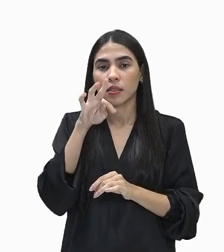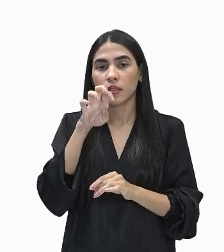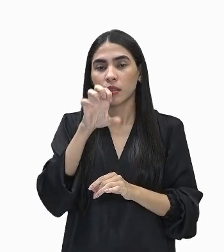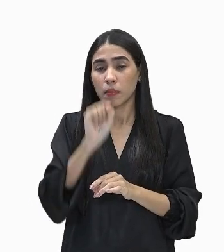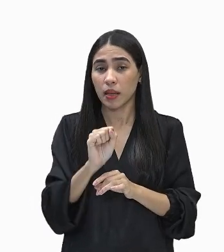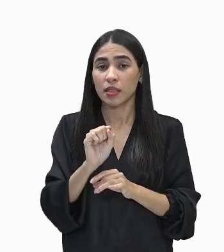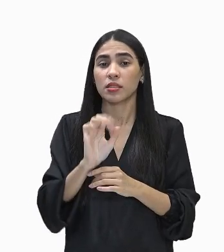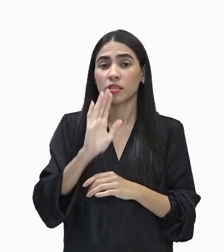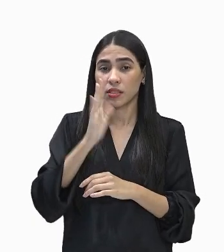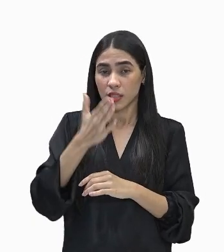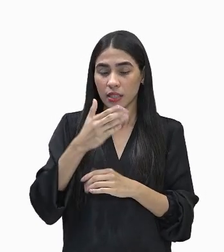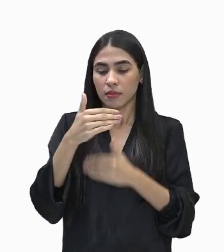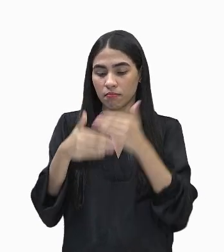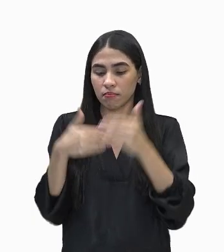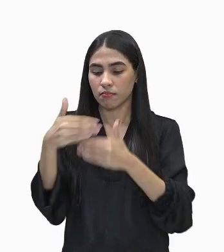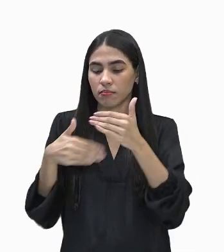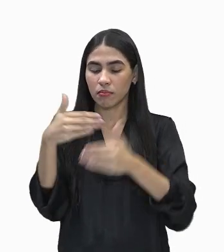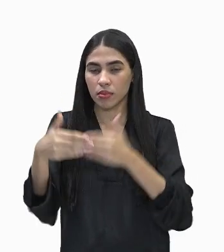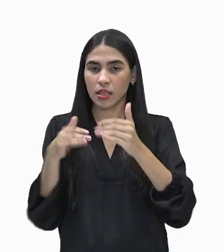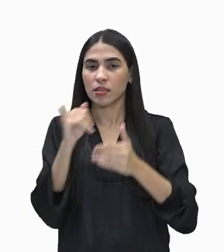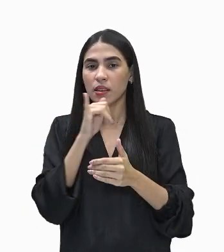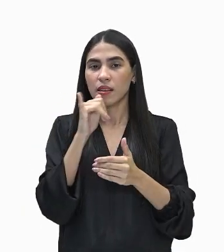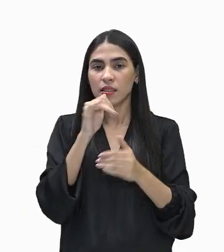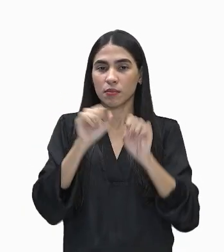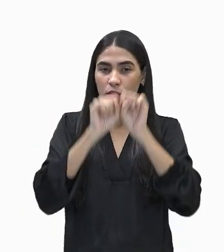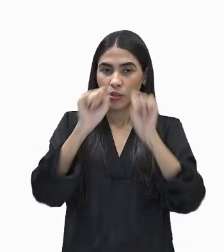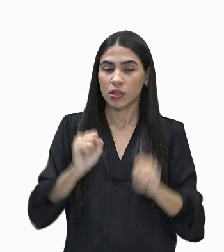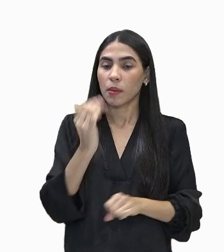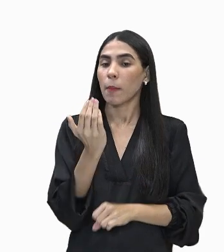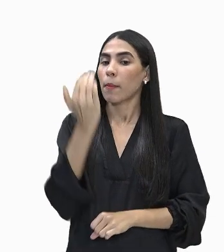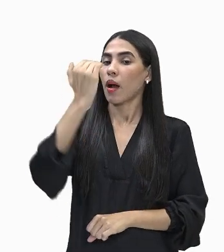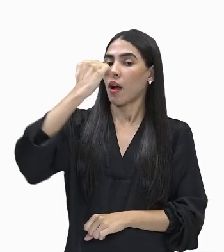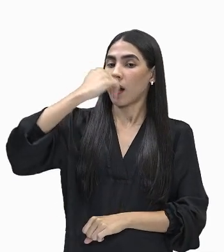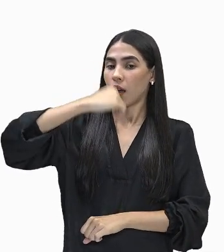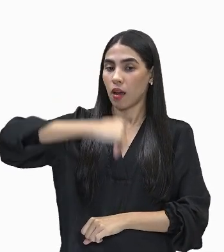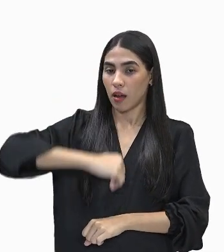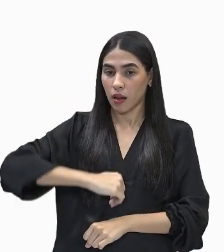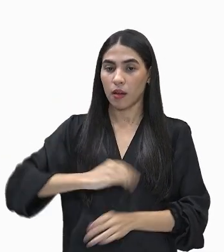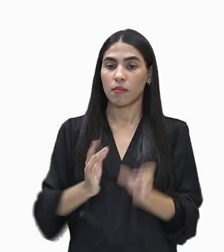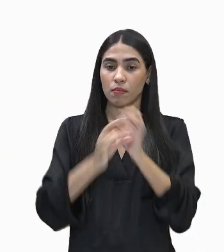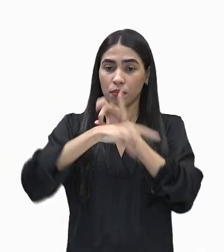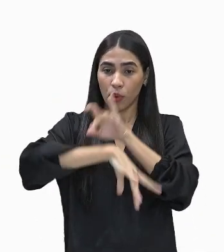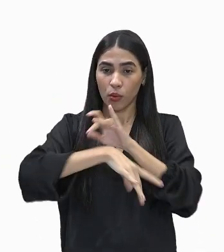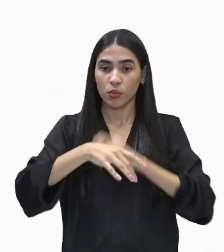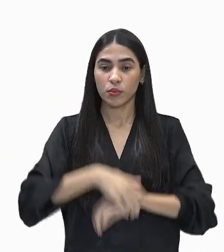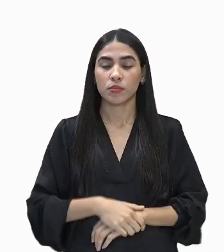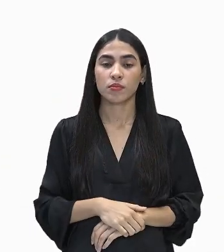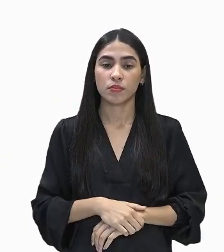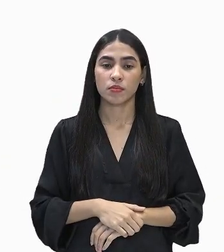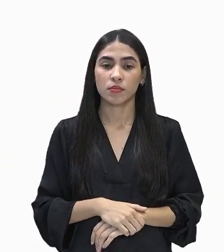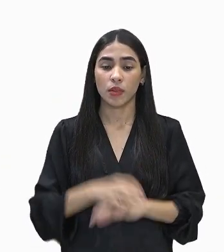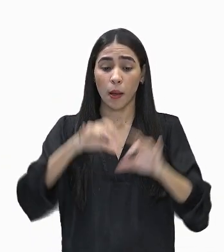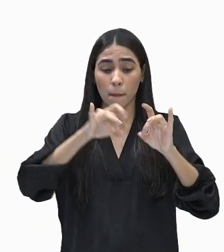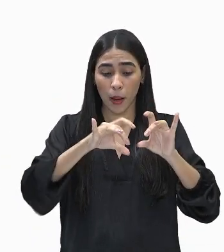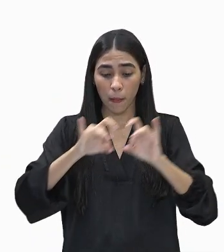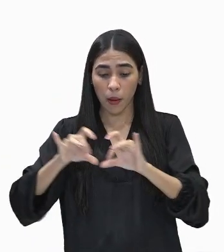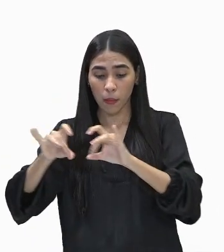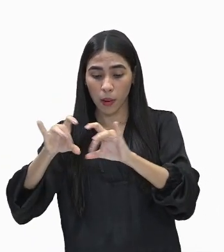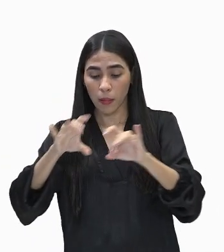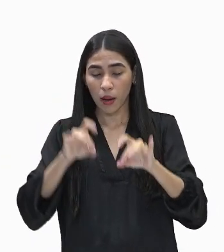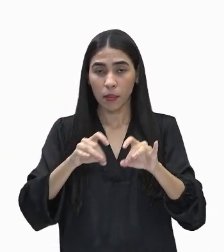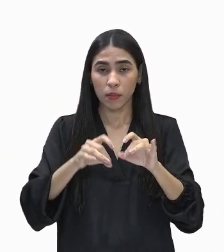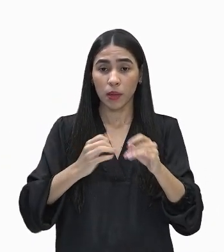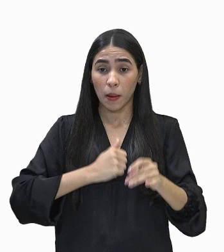já passaram pelo processo do sistema digestório todinho, completo, e elas vão ser despejadas em suas